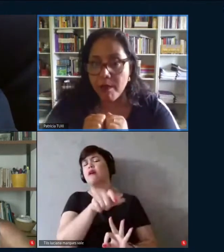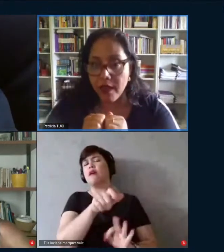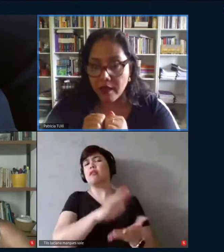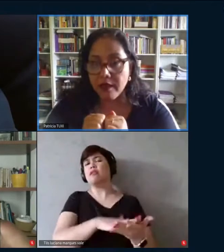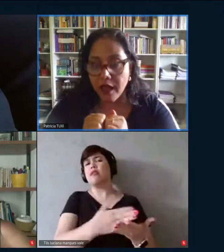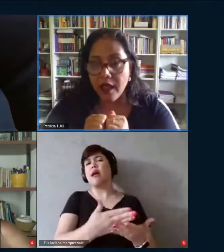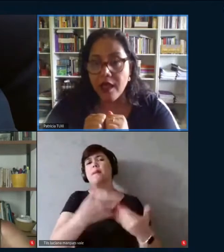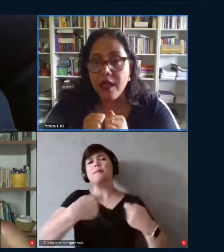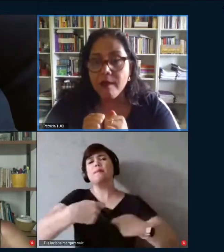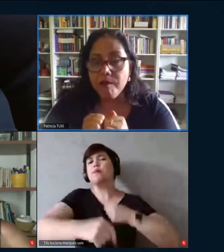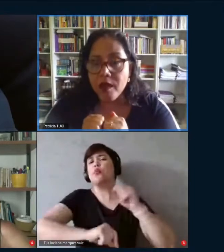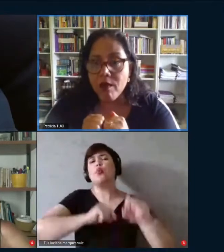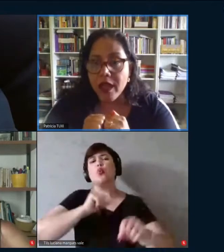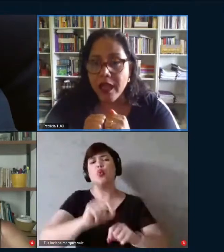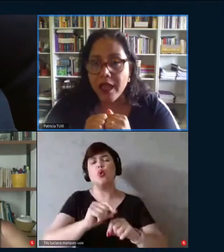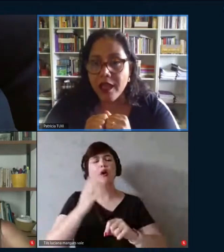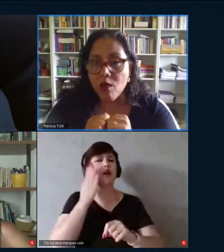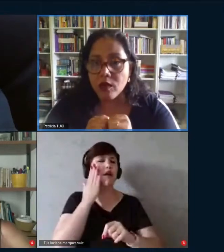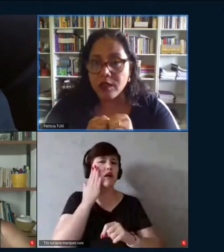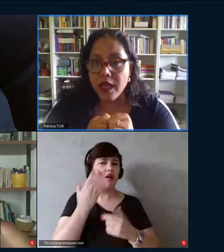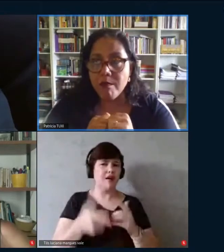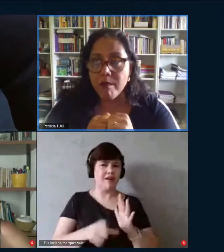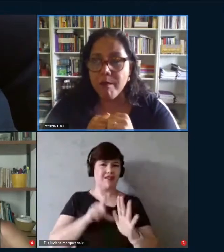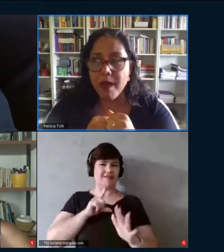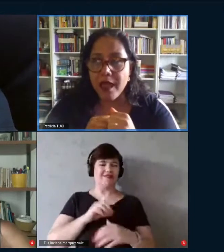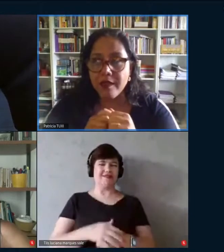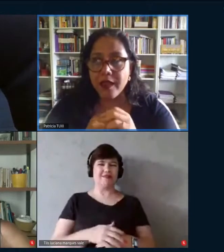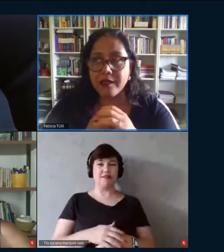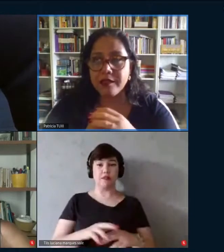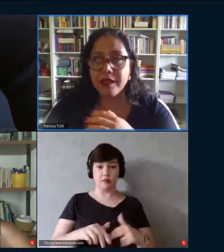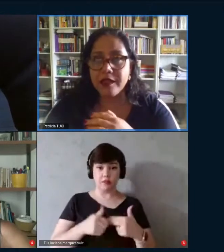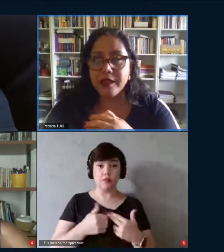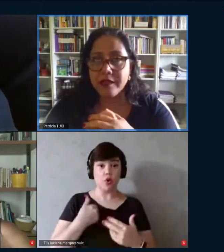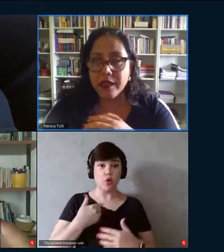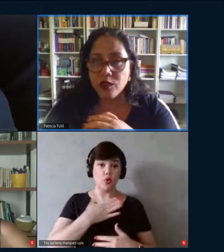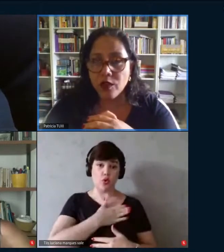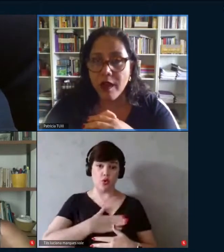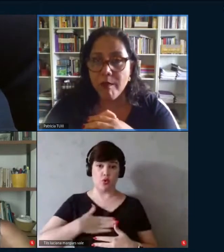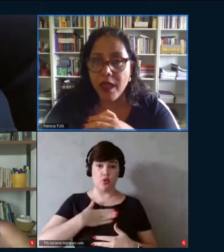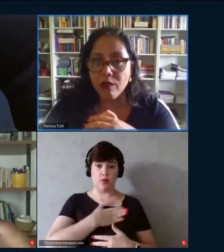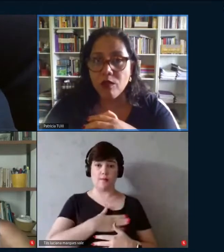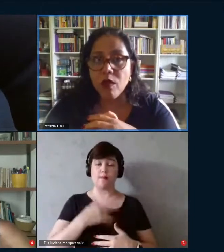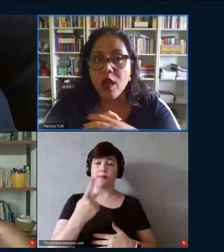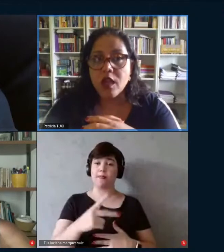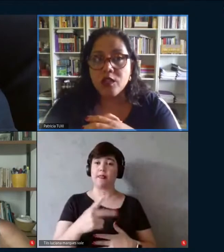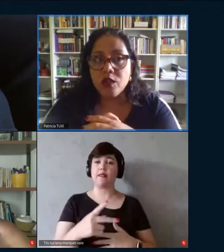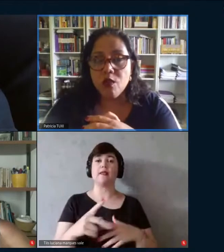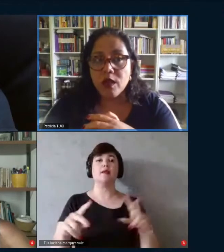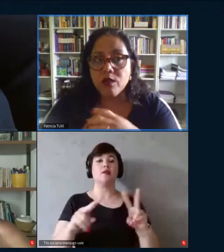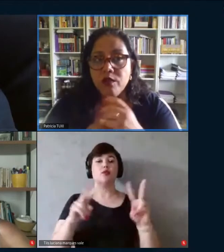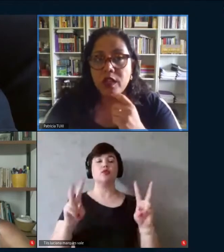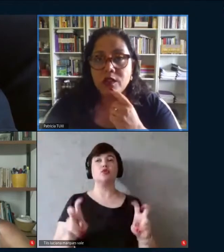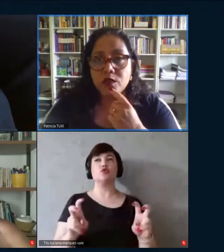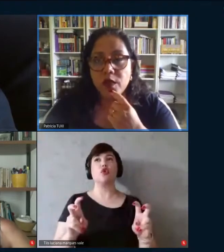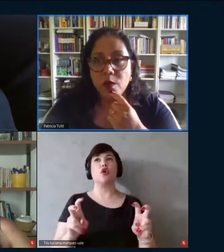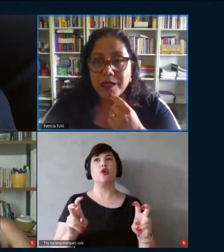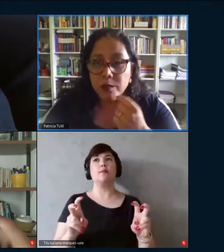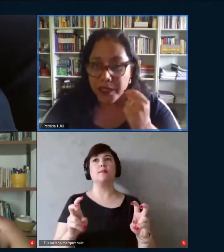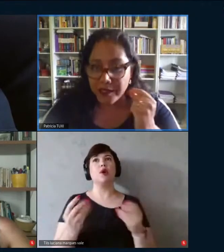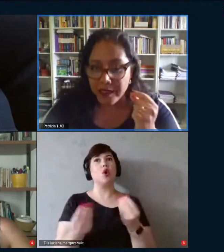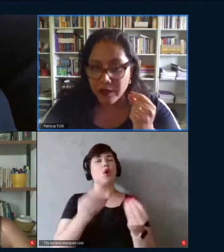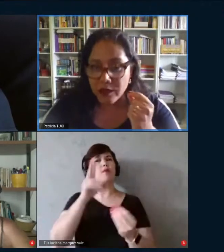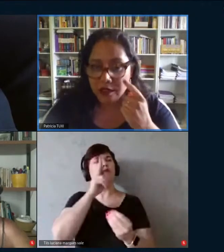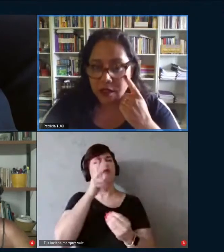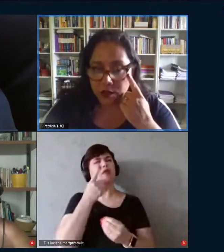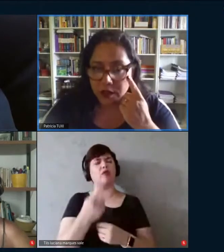que saber, né? Então, eu gostei bem desse questionamento de quando o Vinícius falou,